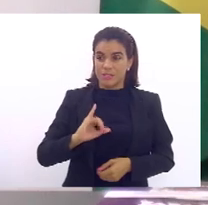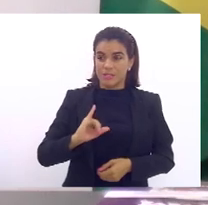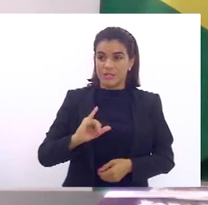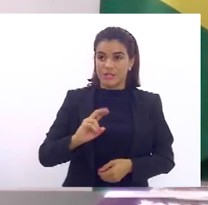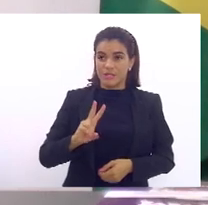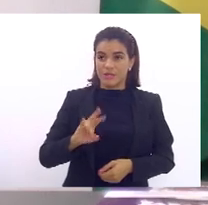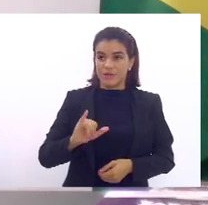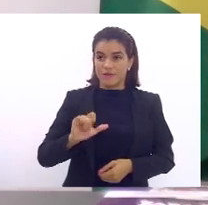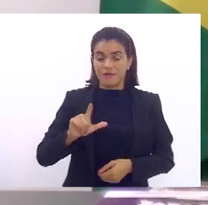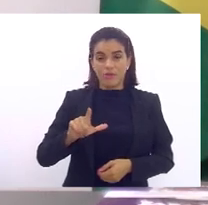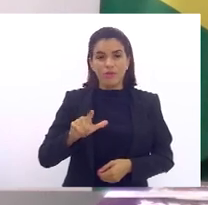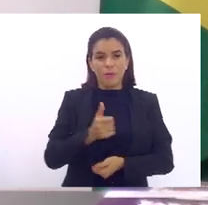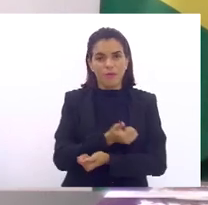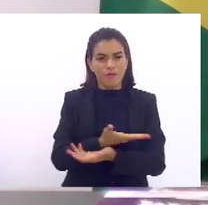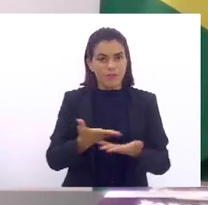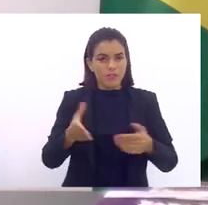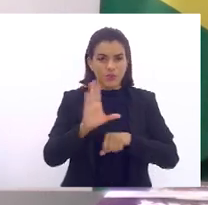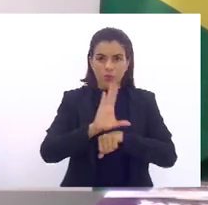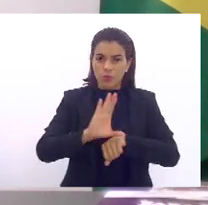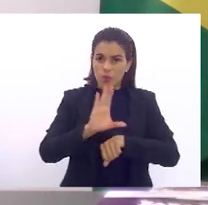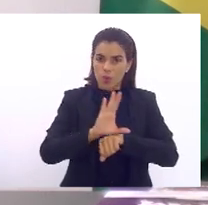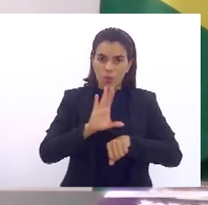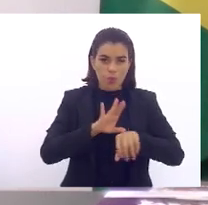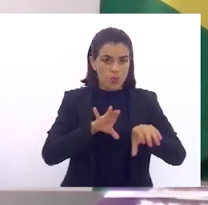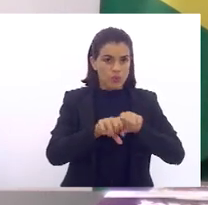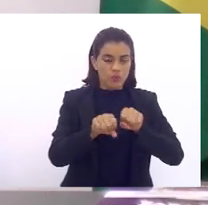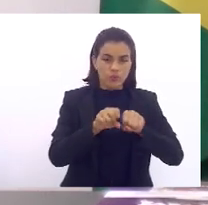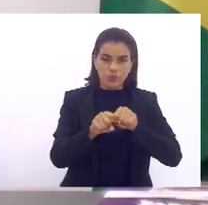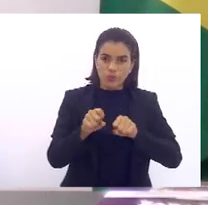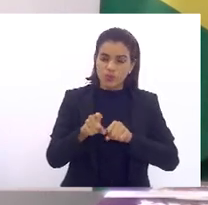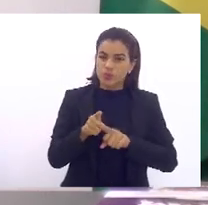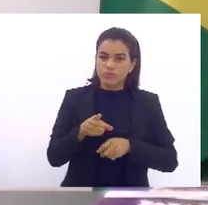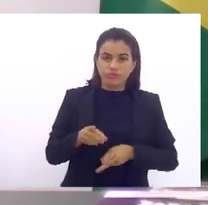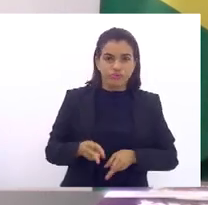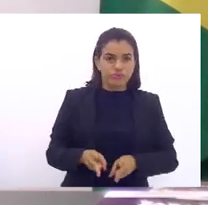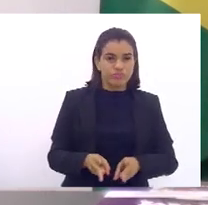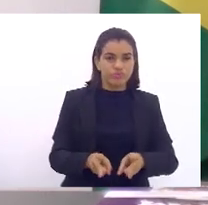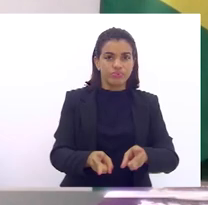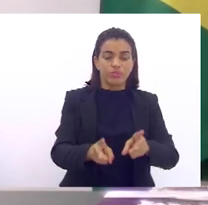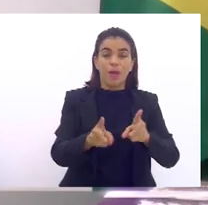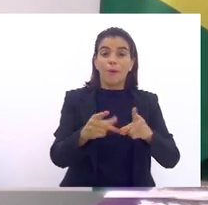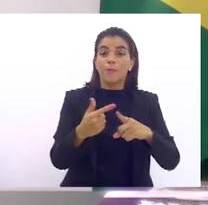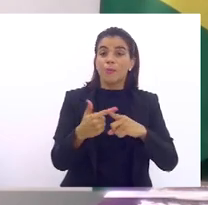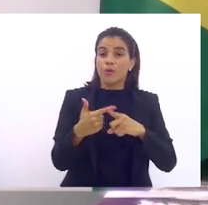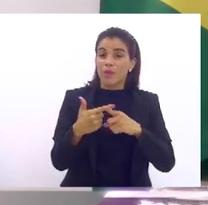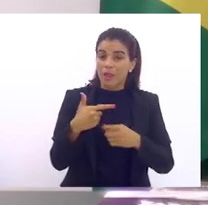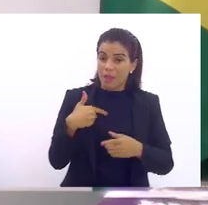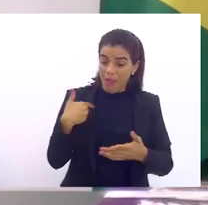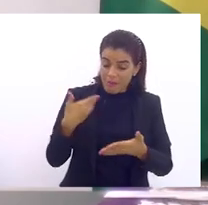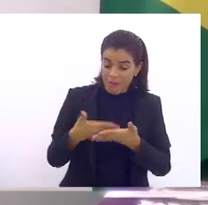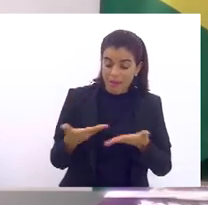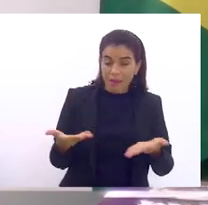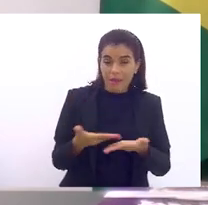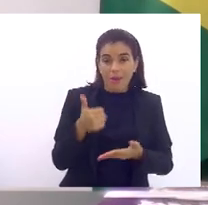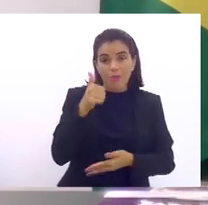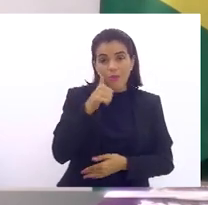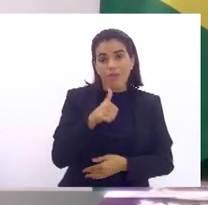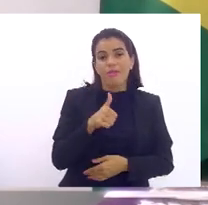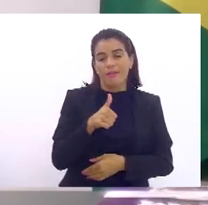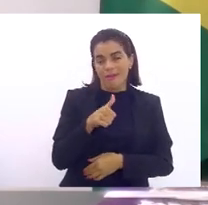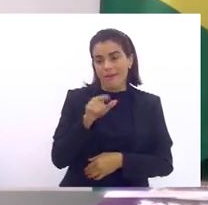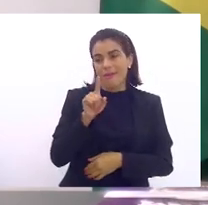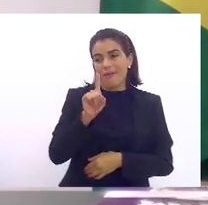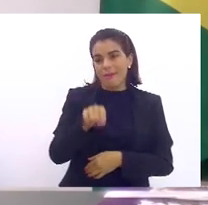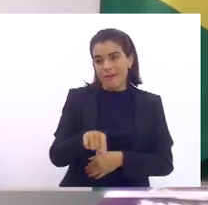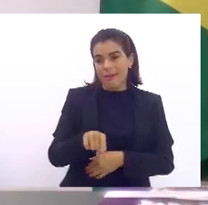feito capacitação constante dos nossos quadros porque a mulher ainda é ritimizada